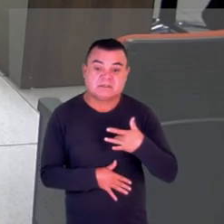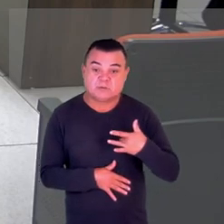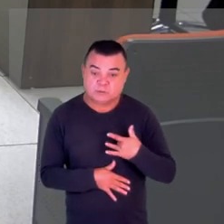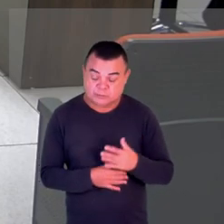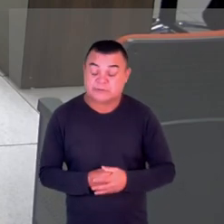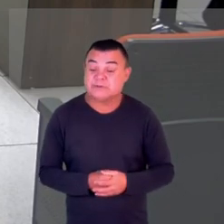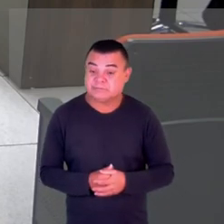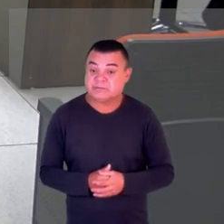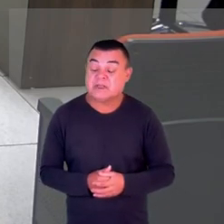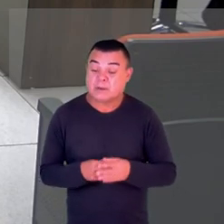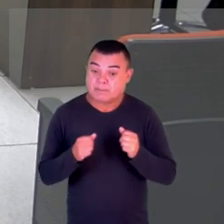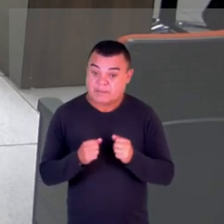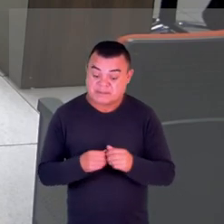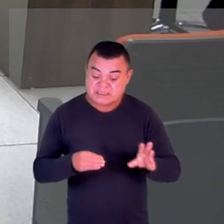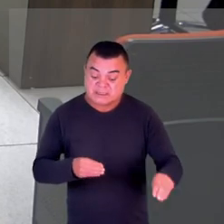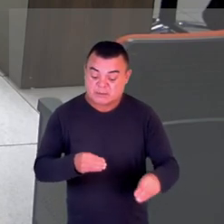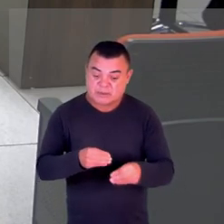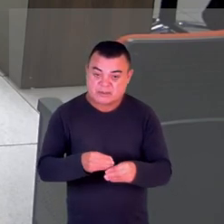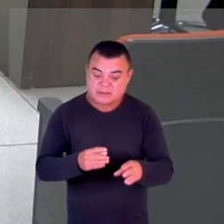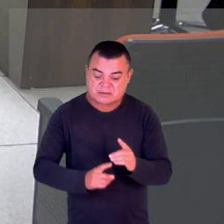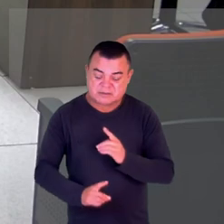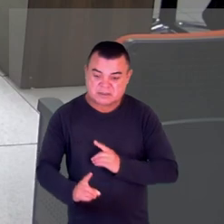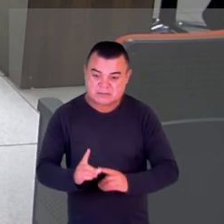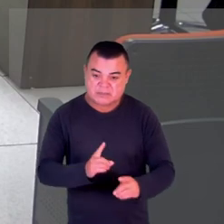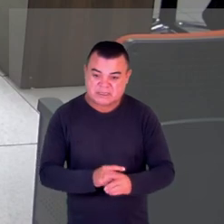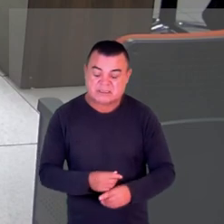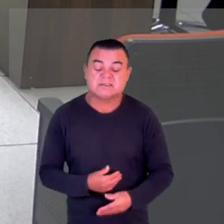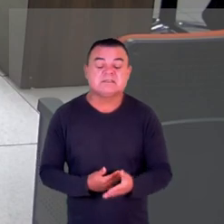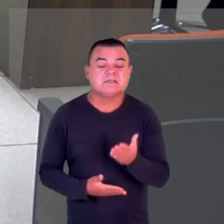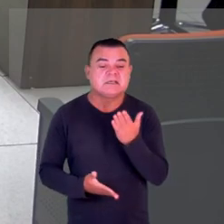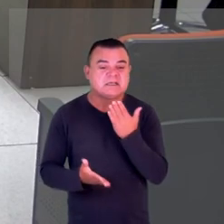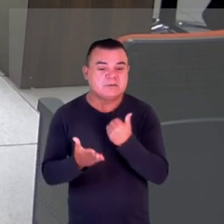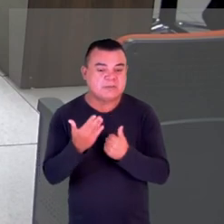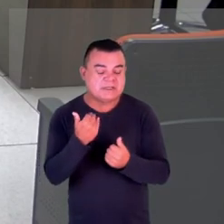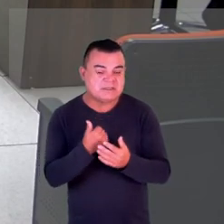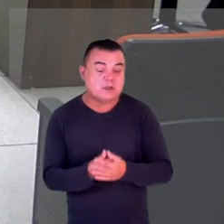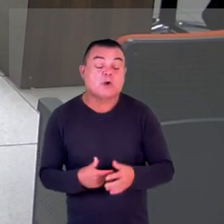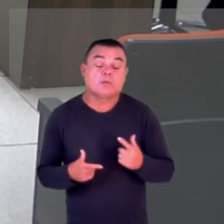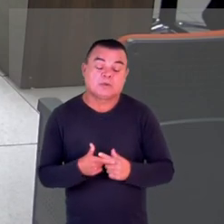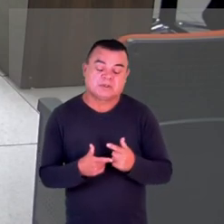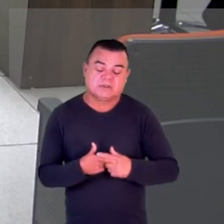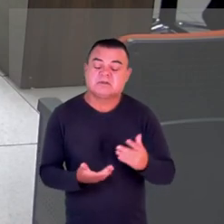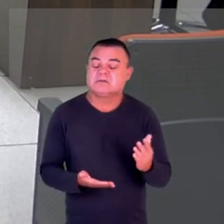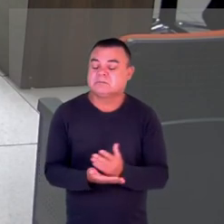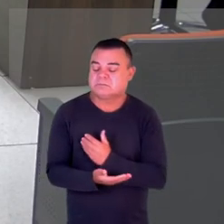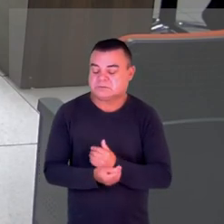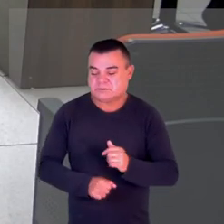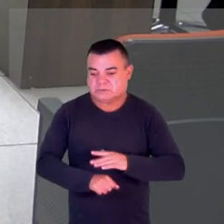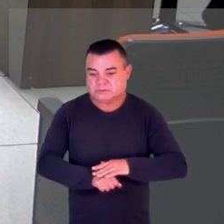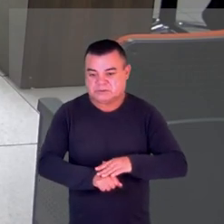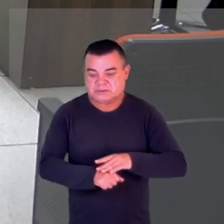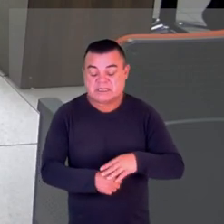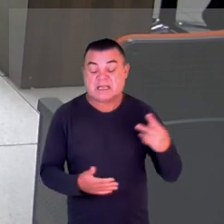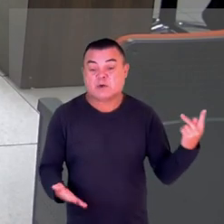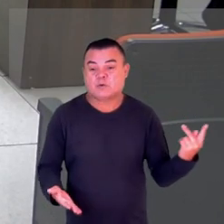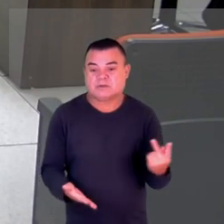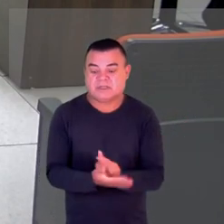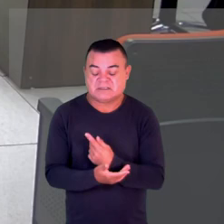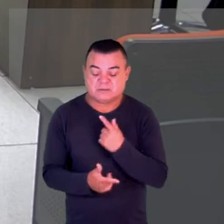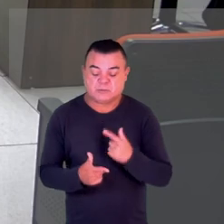também possa ser incorporado nesse debate de alimentação porque eh muitas das doenças são advindas da forma que a gente se